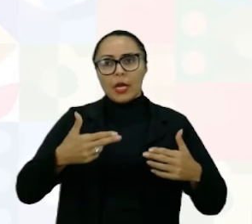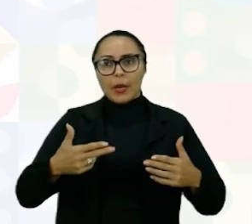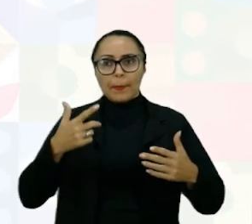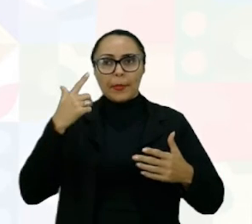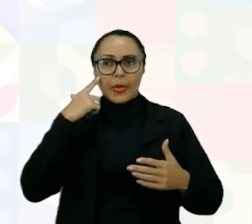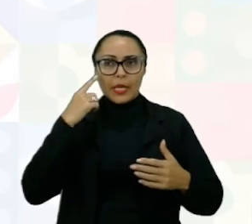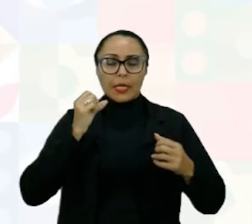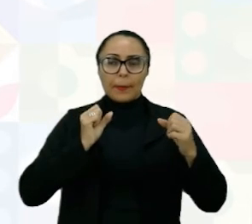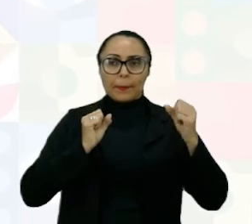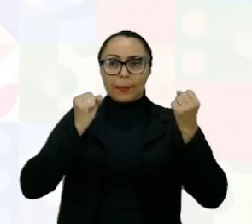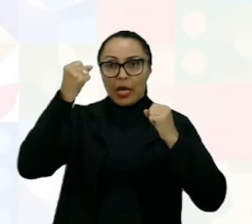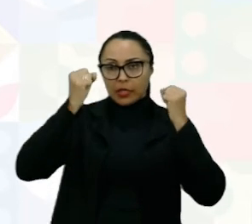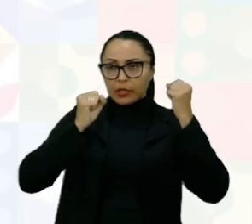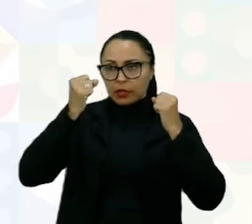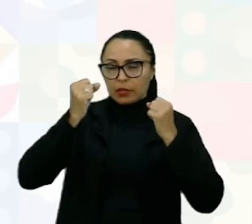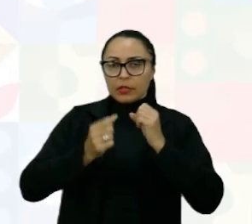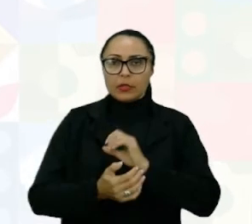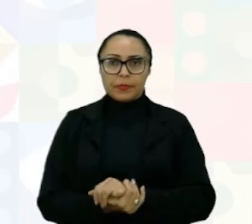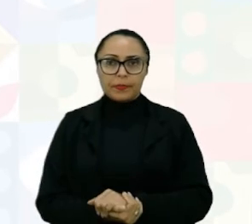máquinas.